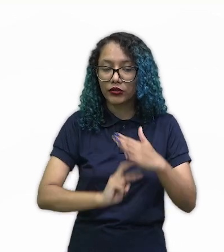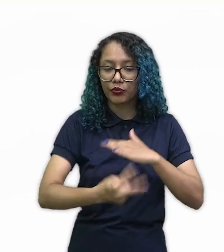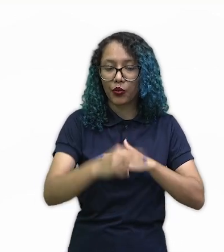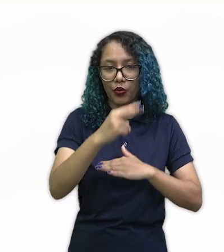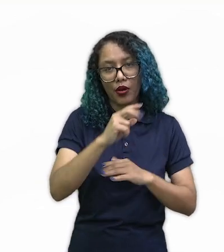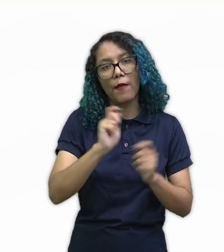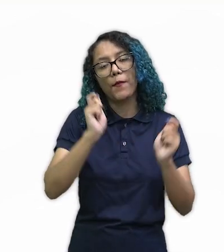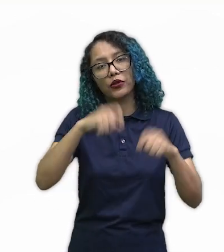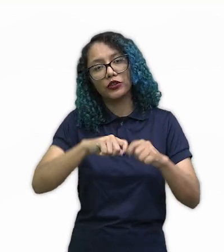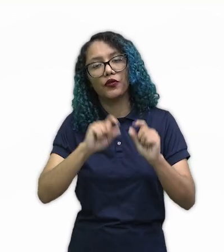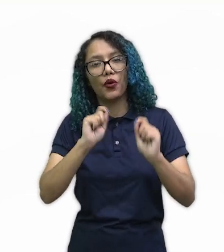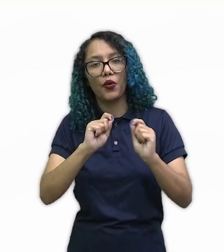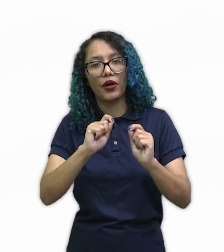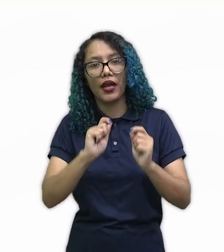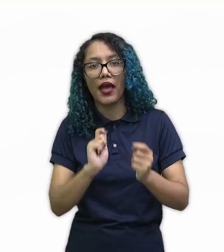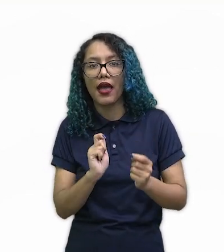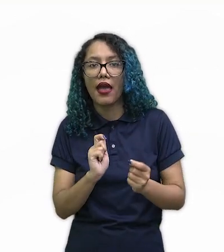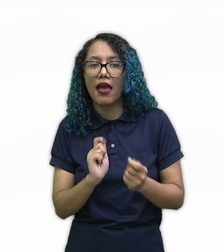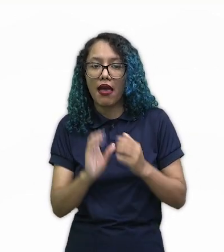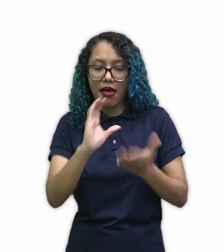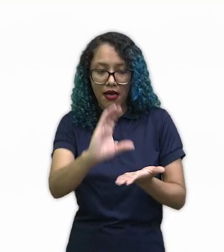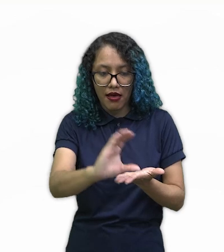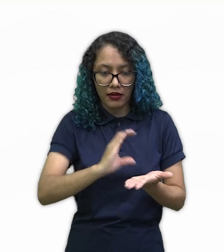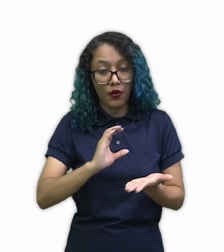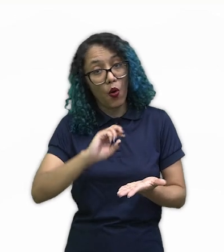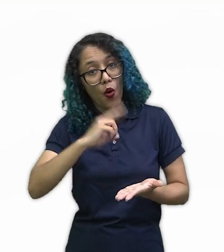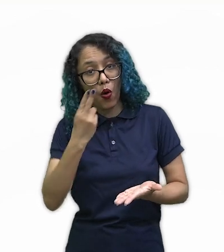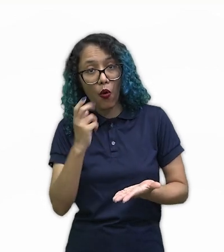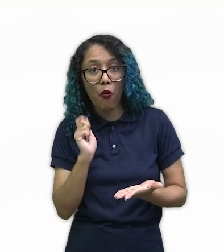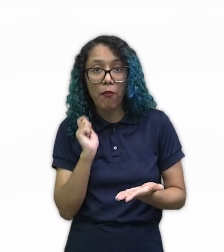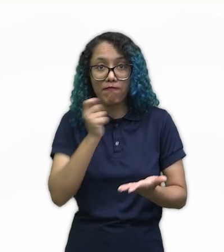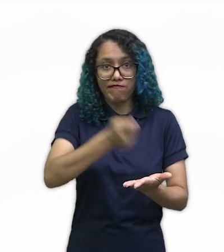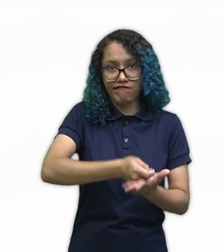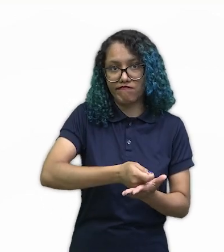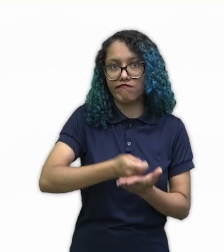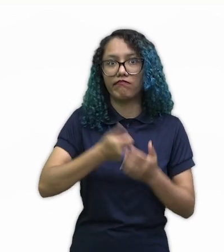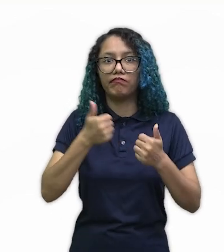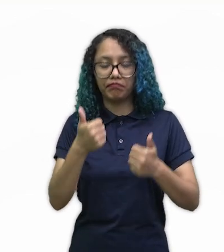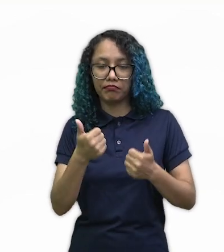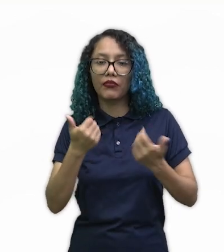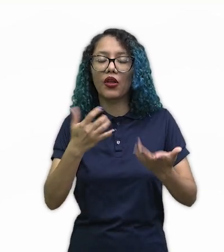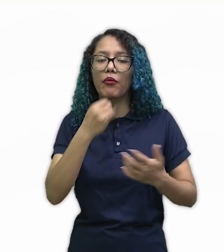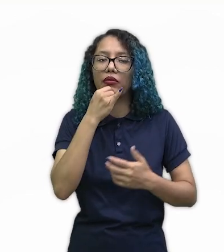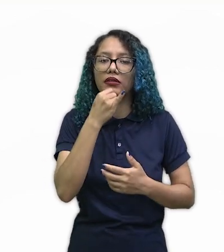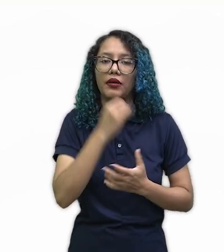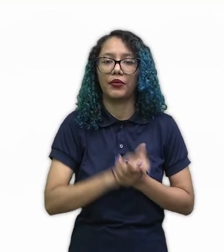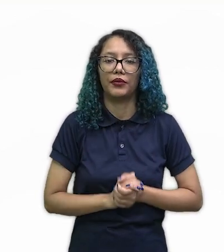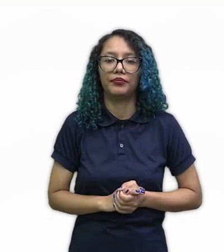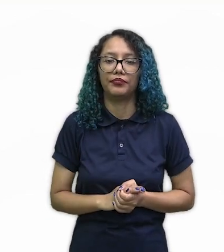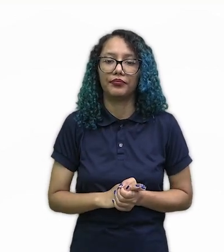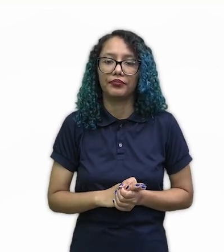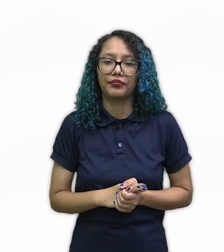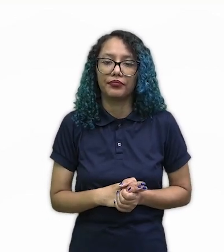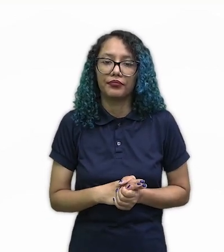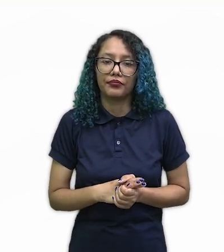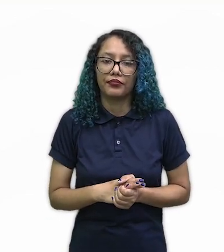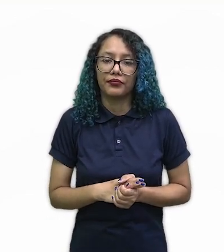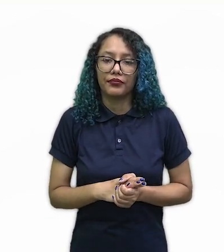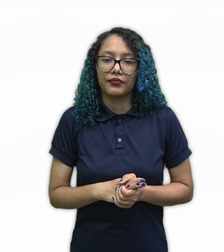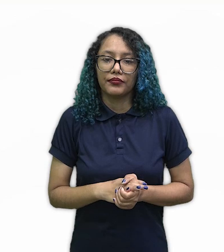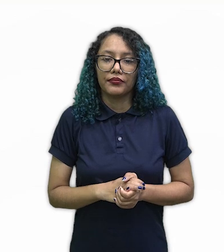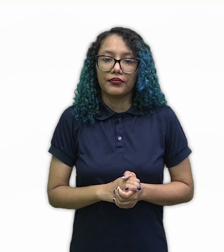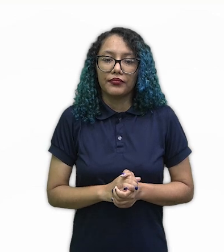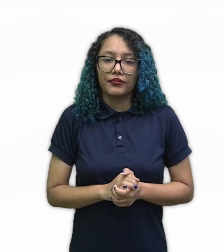receber ou seja para você pagar. Então, por exemplo, vamos supor que você tem um capital qualquer,